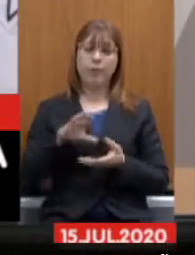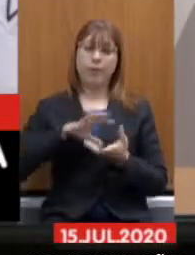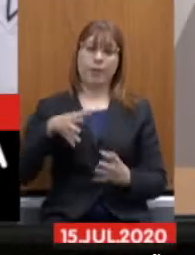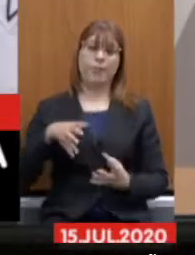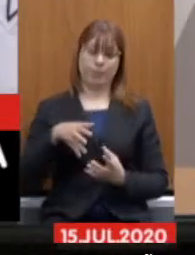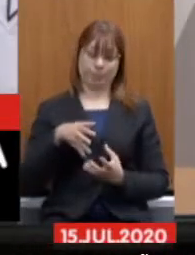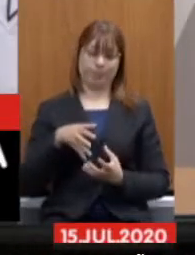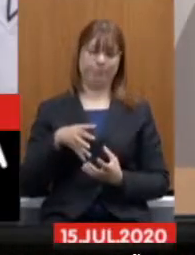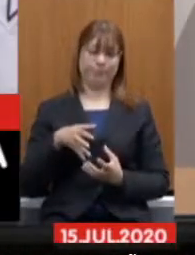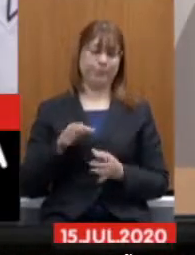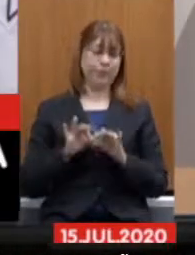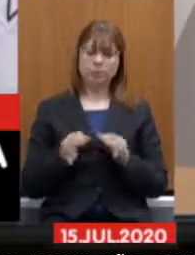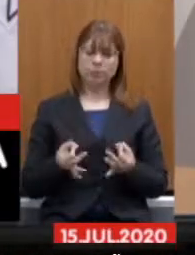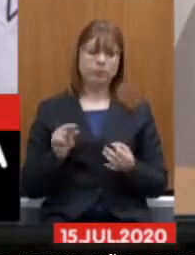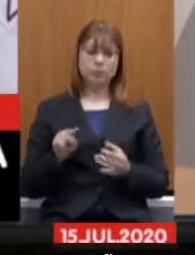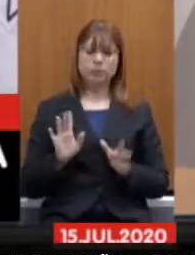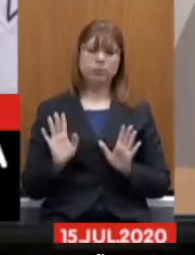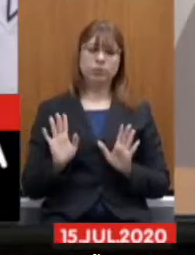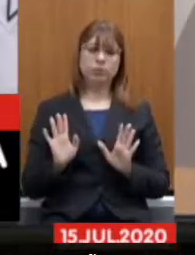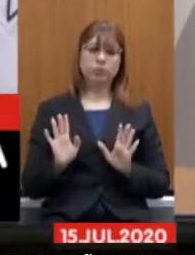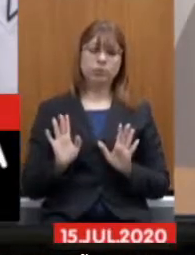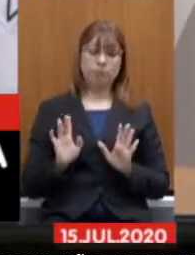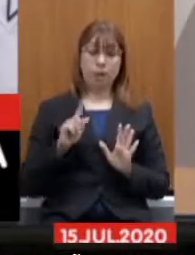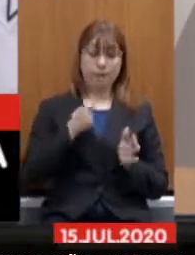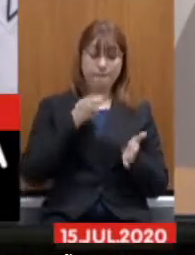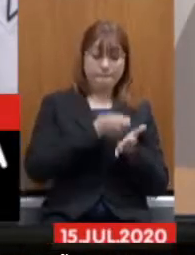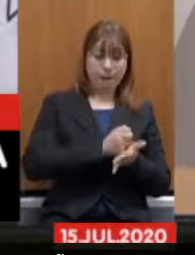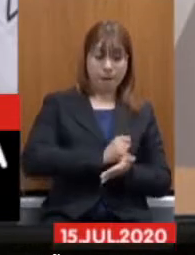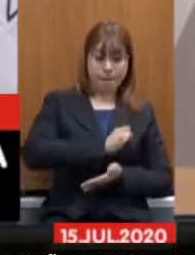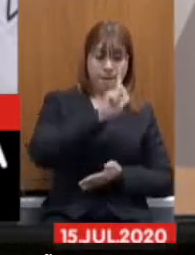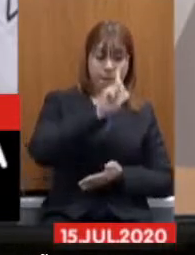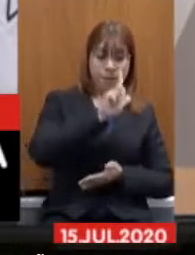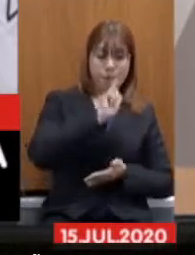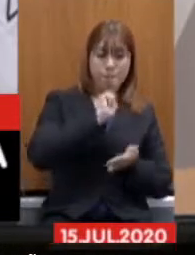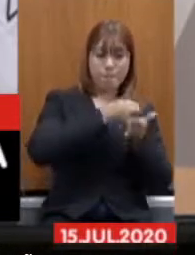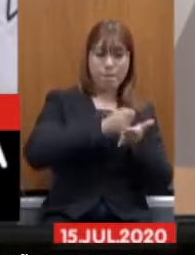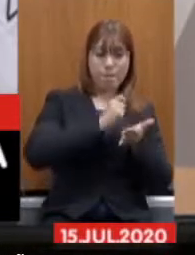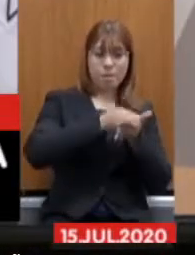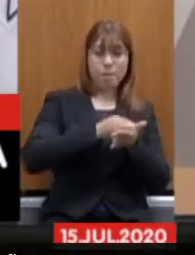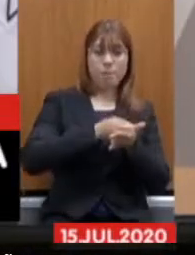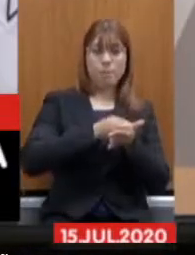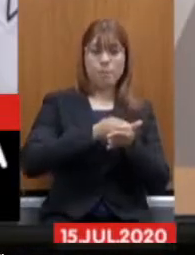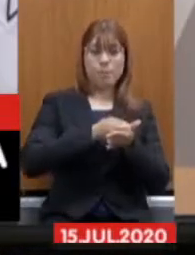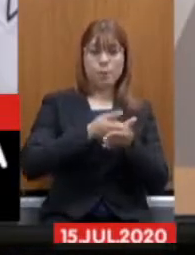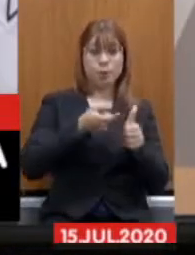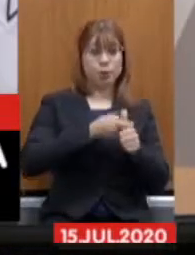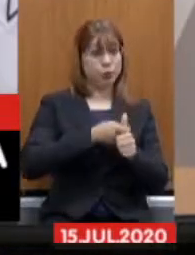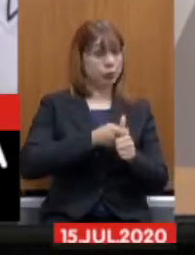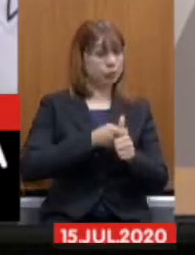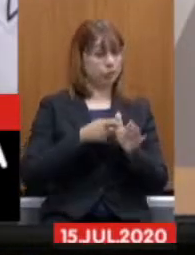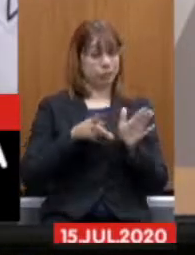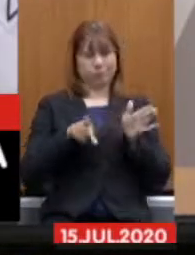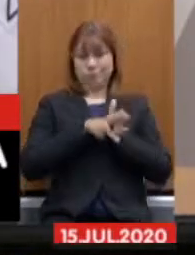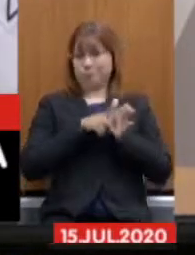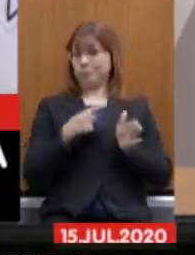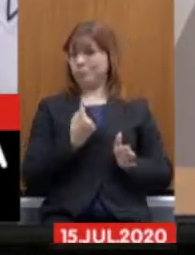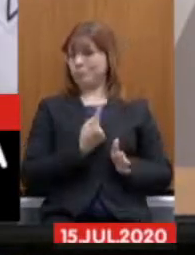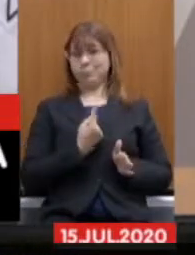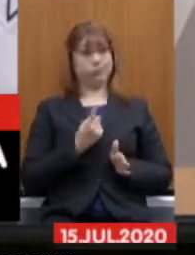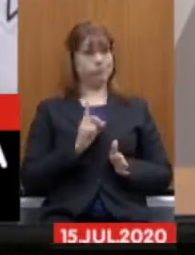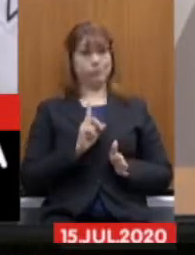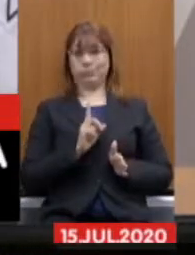simples assim contribuir mais pagar a conta que não é nossa